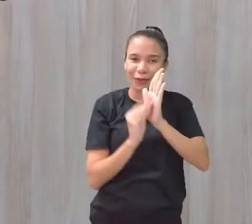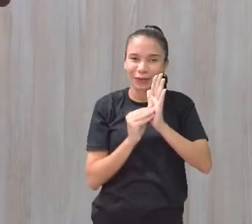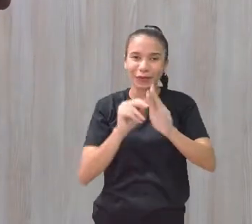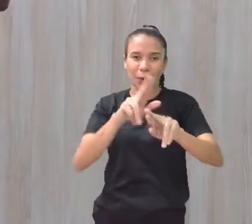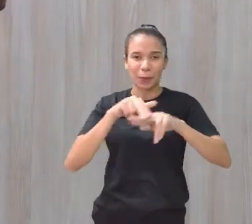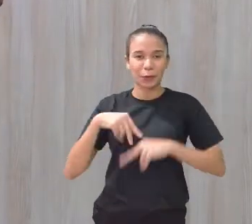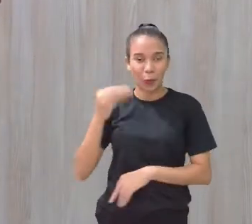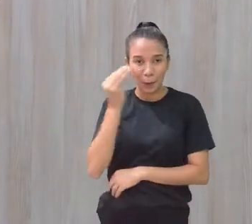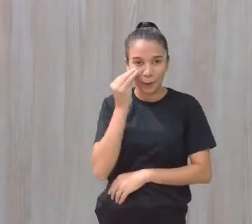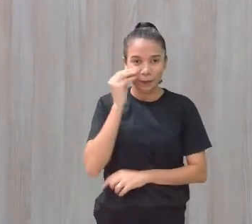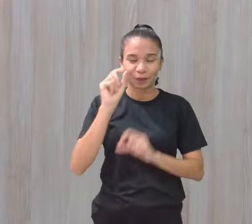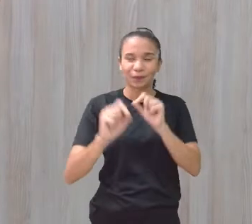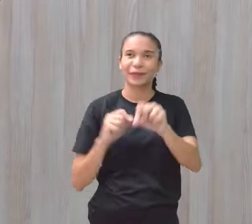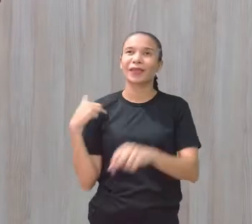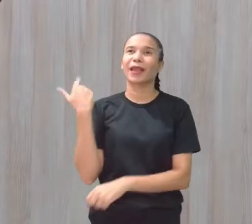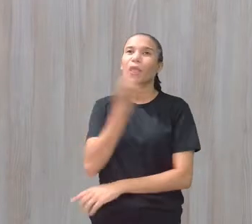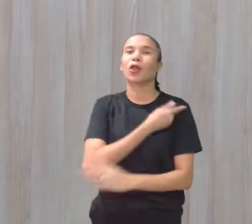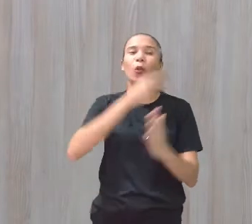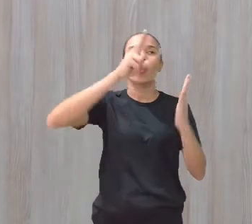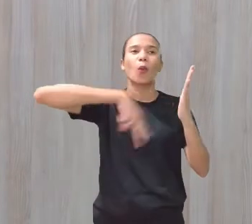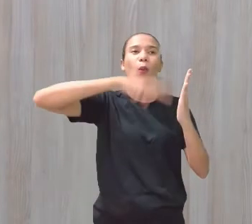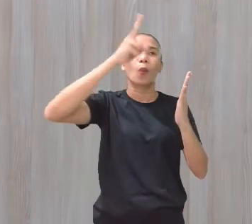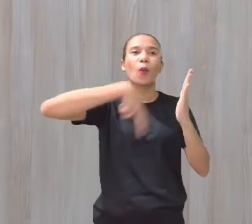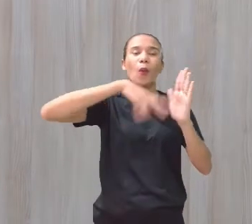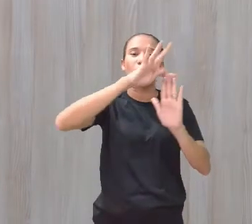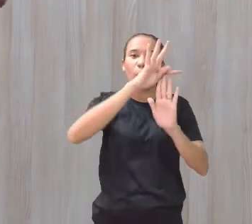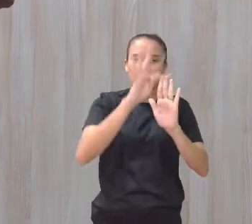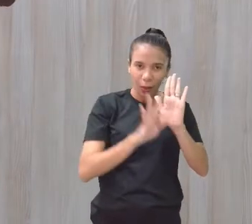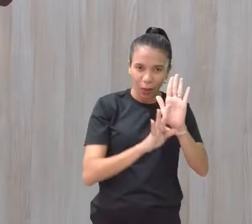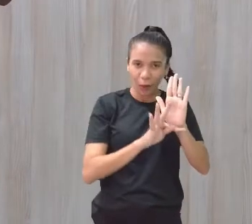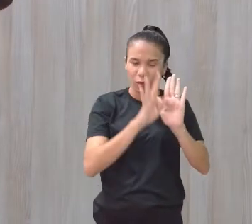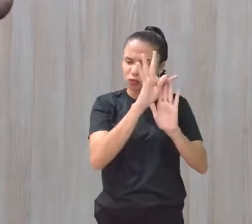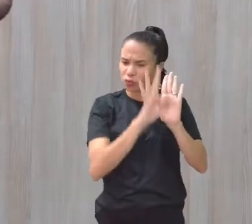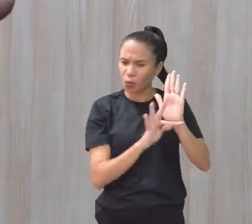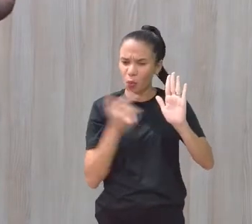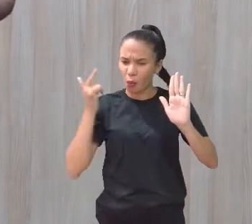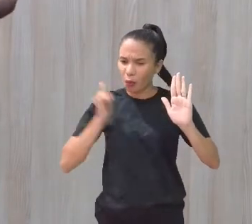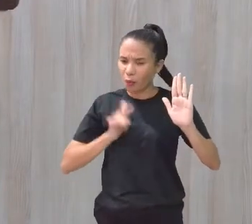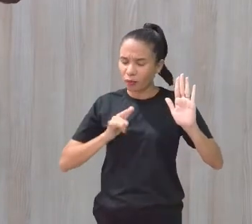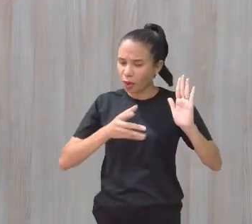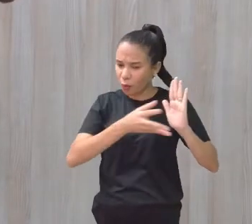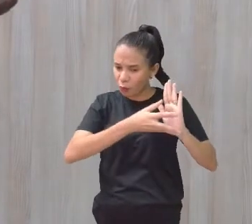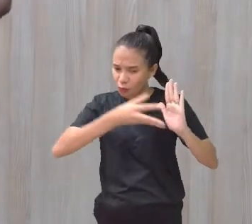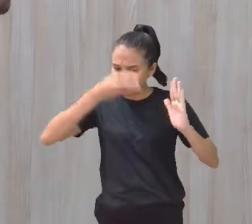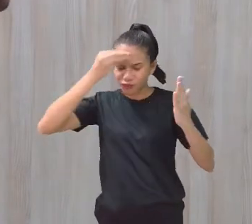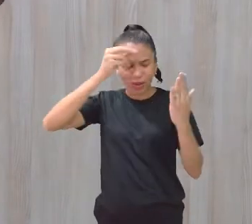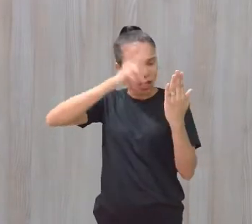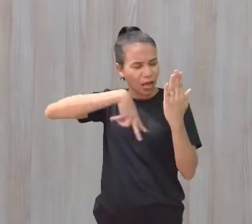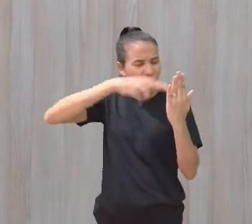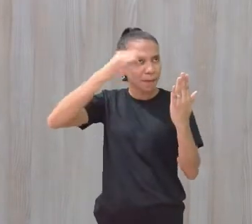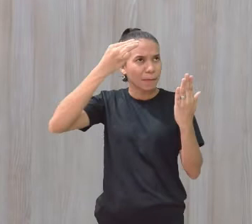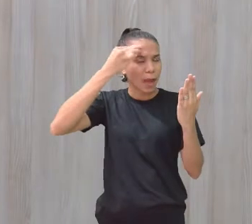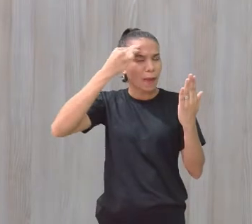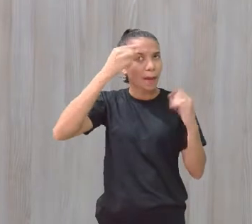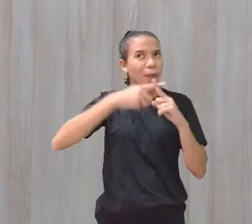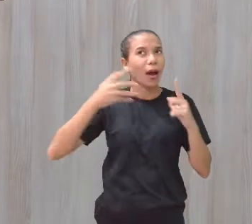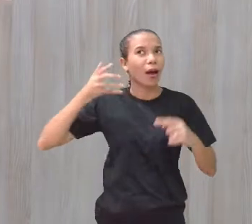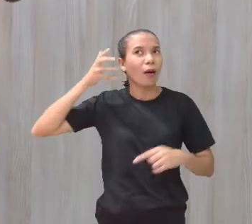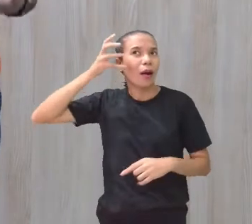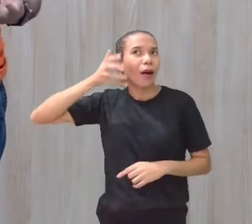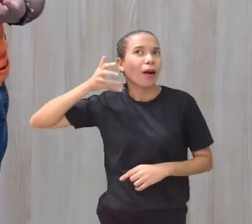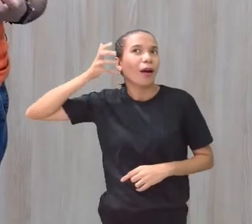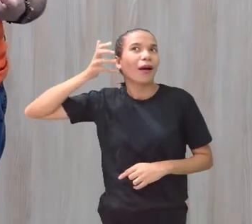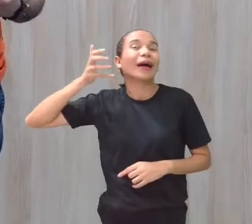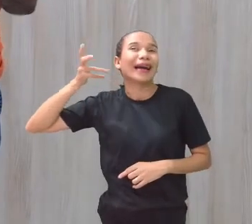muitas vezes a gente vai ler um texto, né, a gente não consegue gravar tanto ali, mas se a gente escuta uma música, né, que